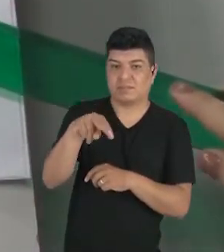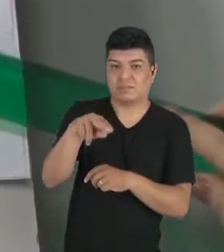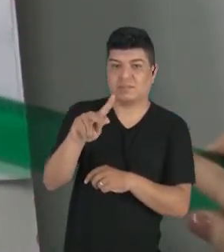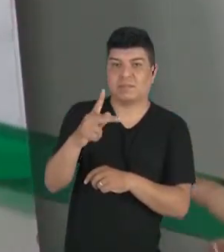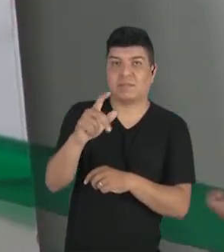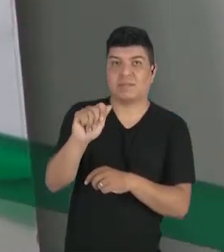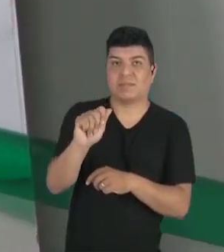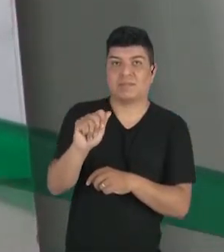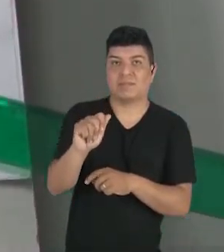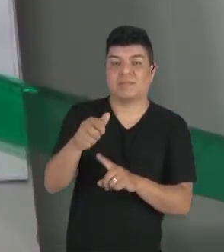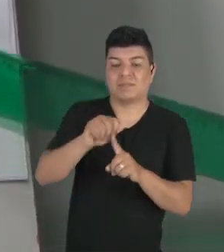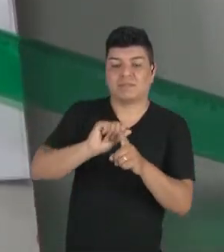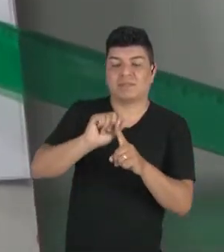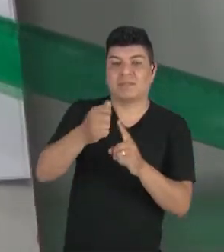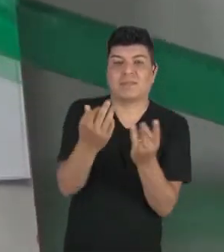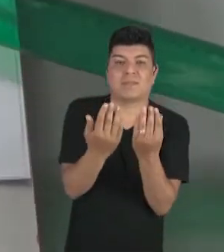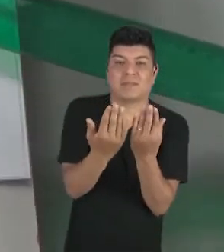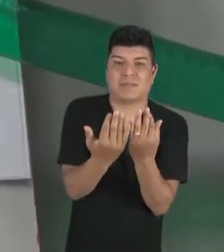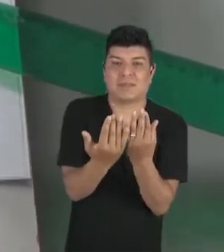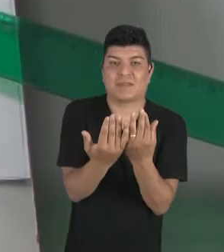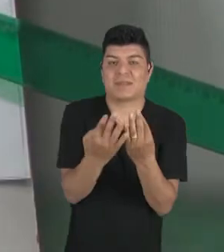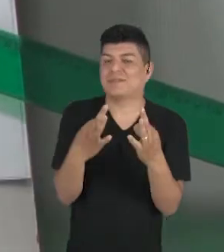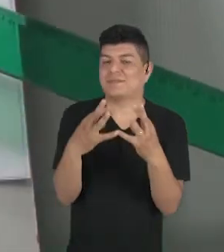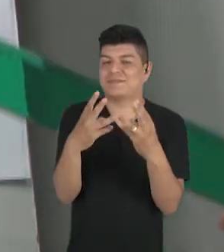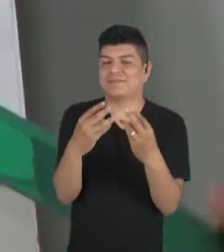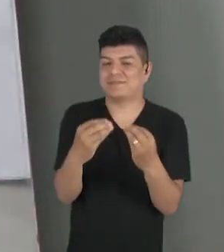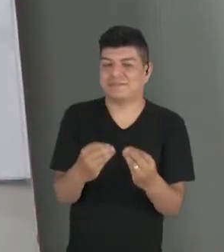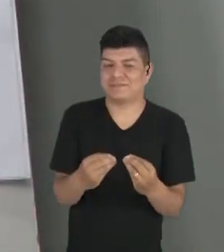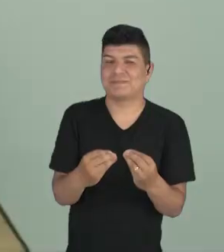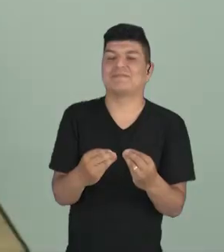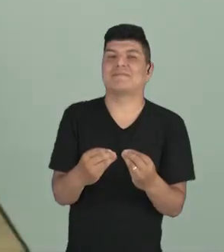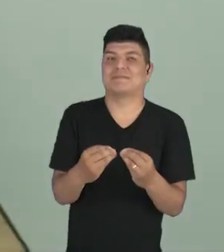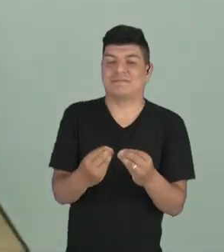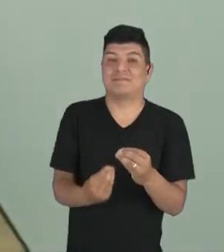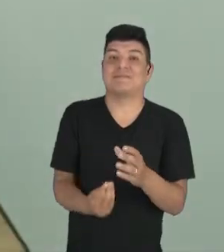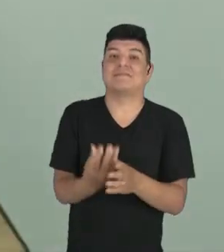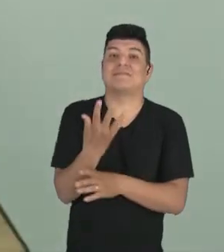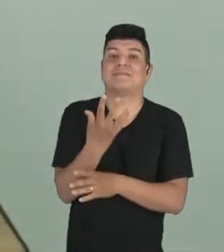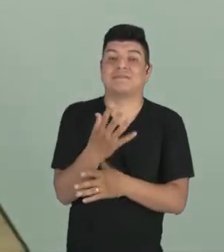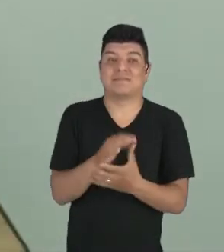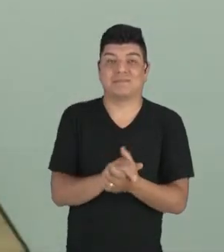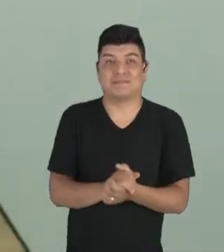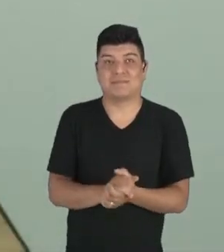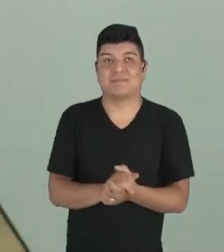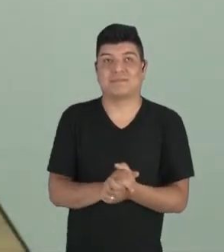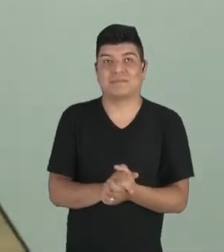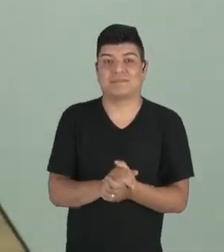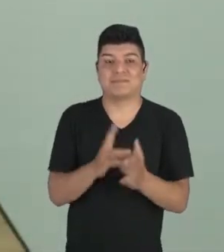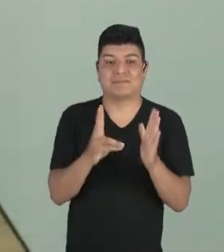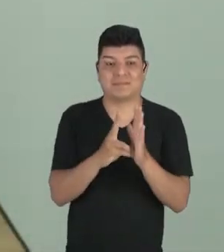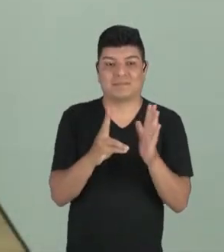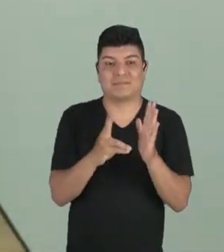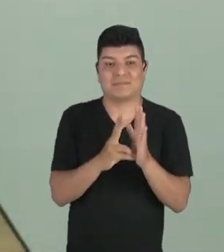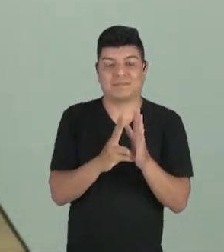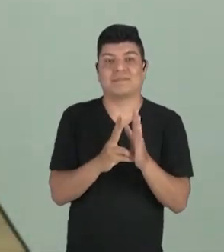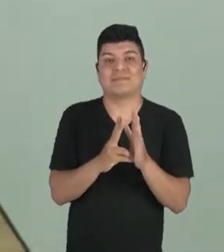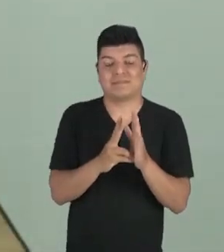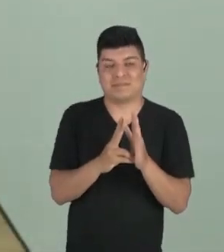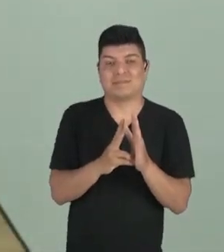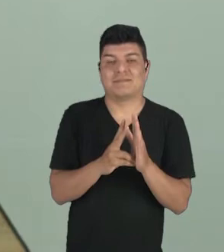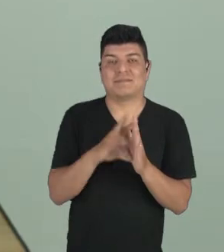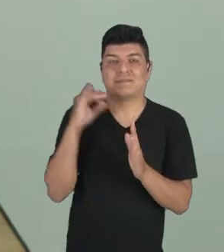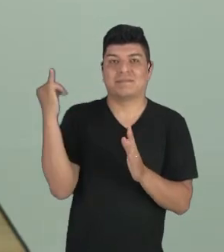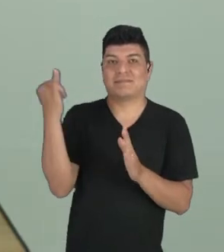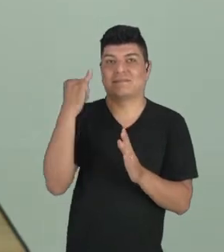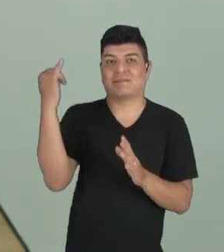banana assada, olha só. Tudo isso veio de origem, né, indígena,